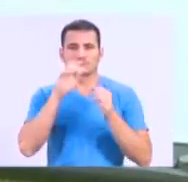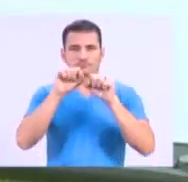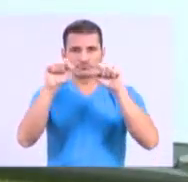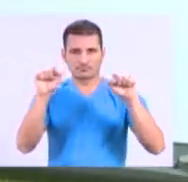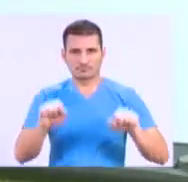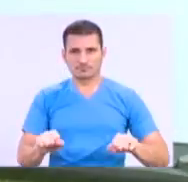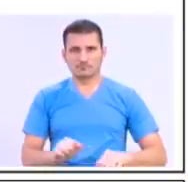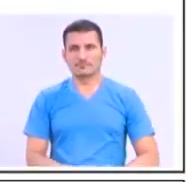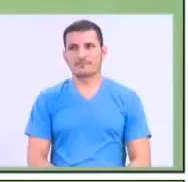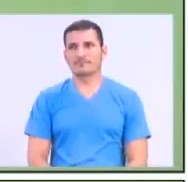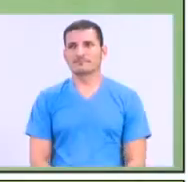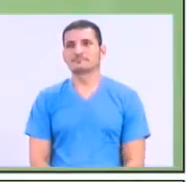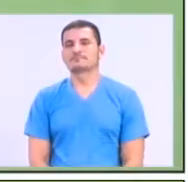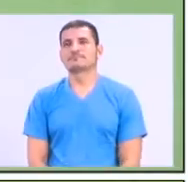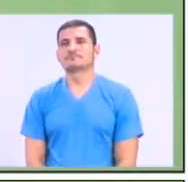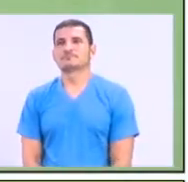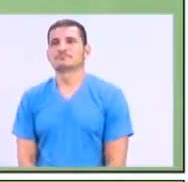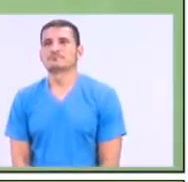sistemas.